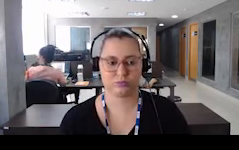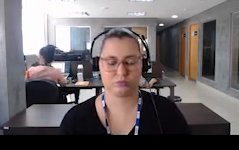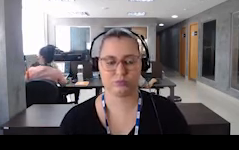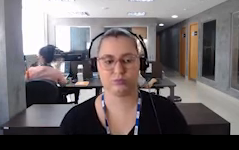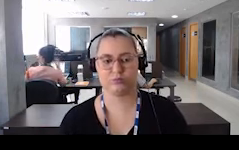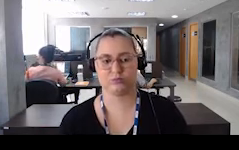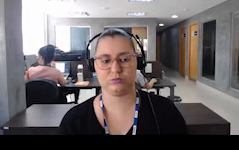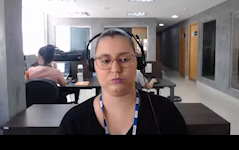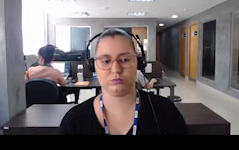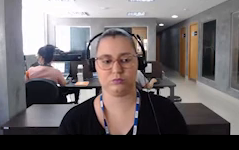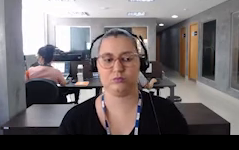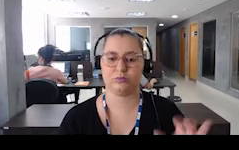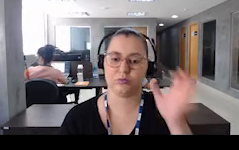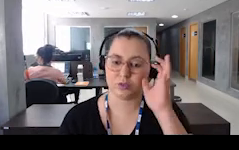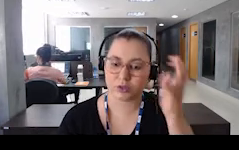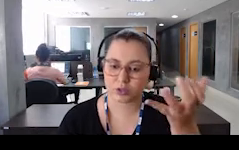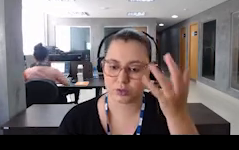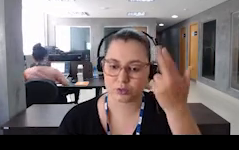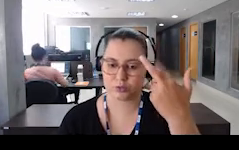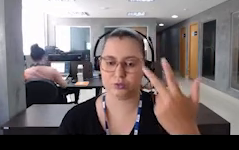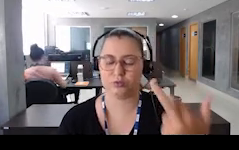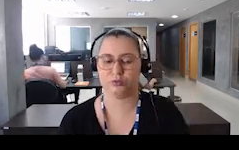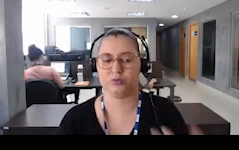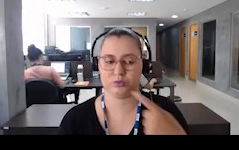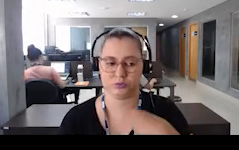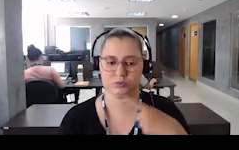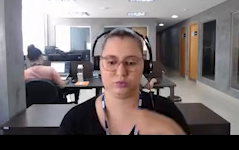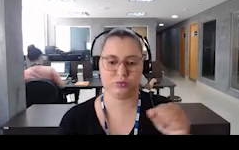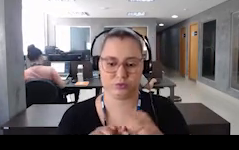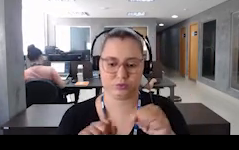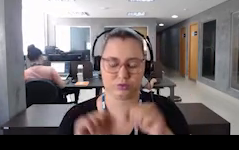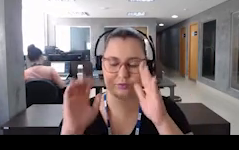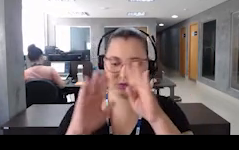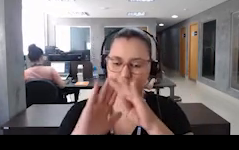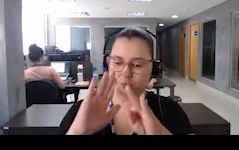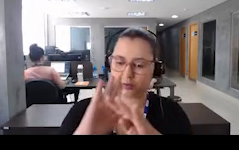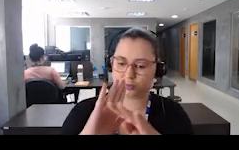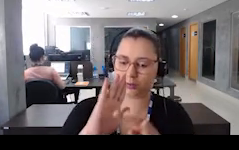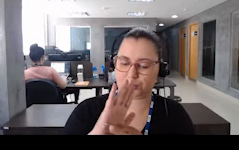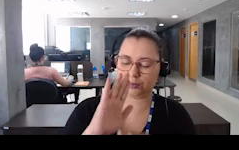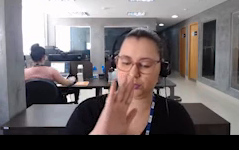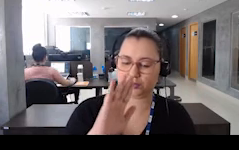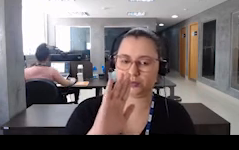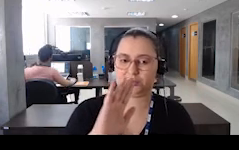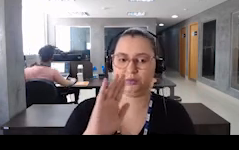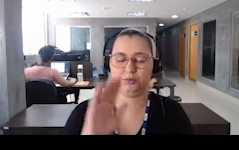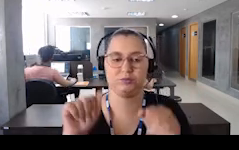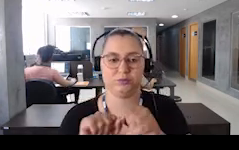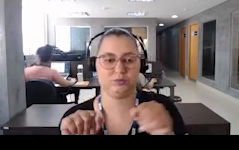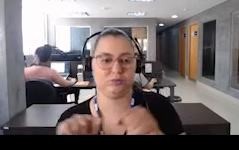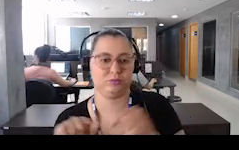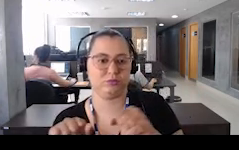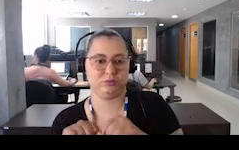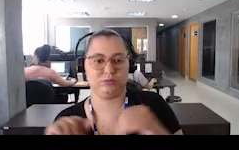assim, a resolução ela é bem tranquila, né? Então, se vocês fizerem o passo a passo aqui, seguirem o passo a passo que eu estou fazendo aqui